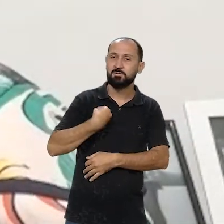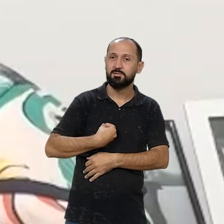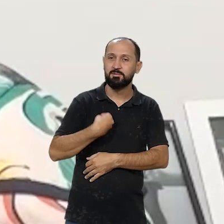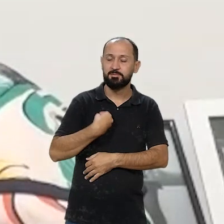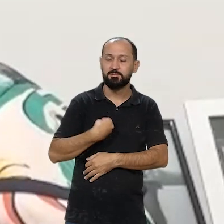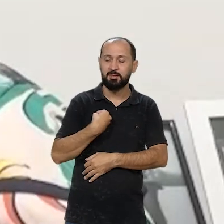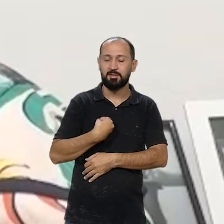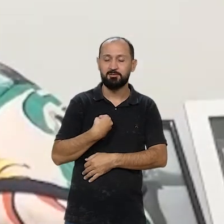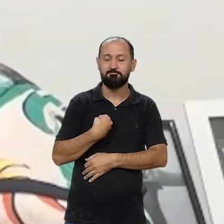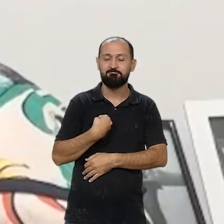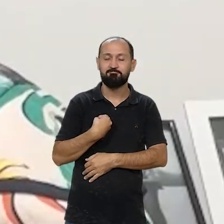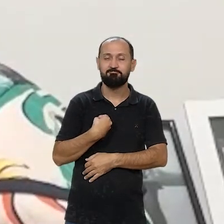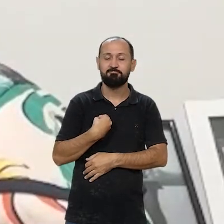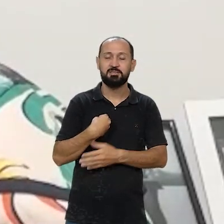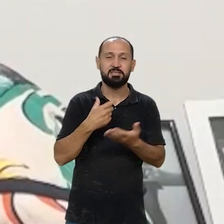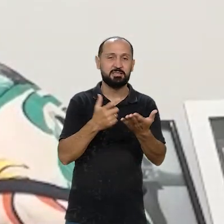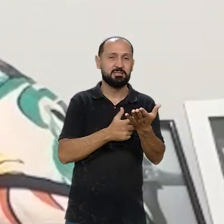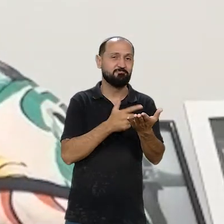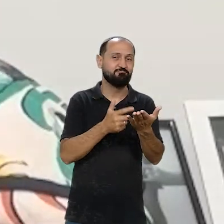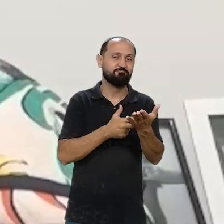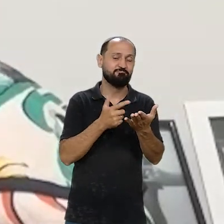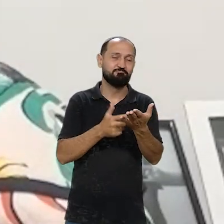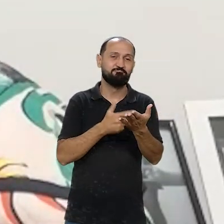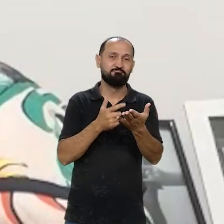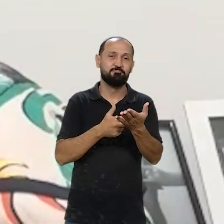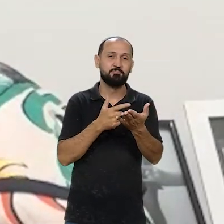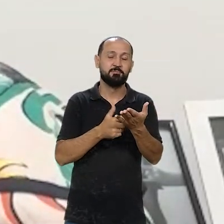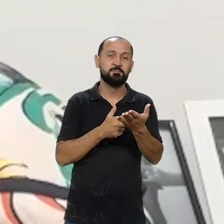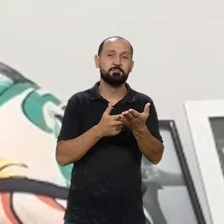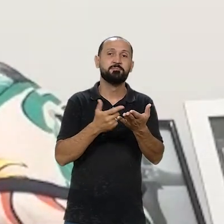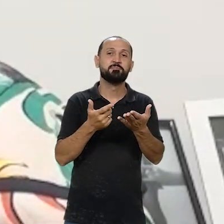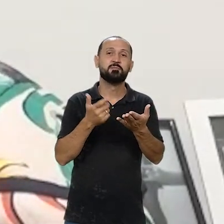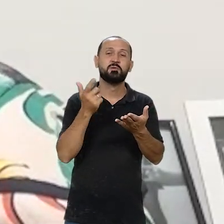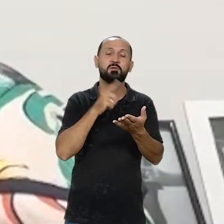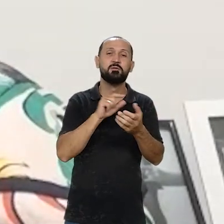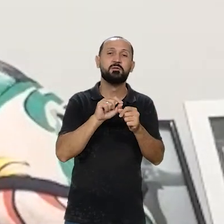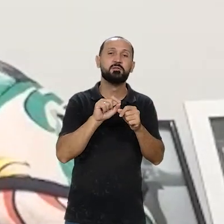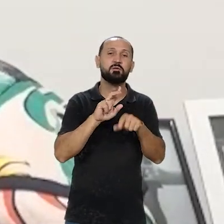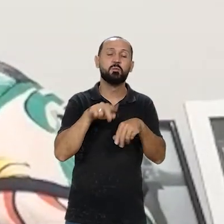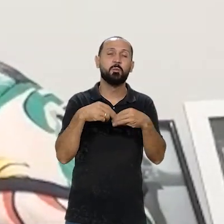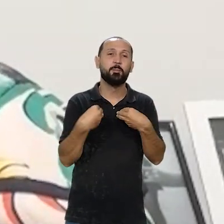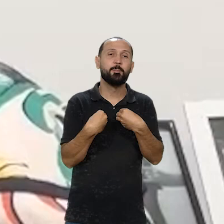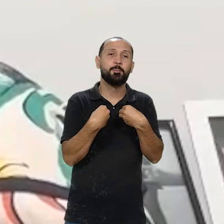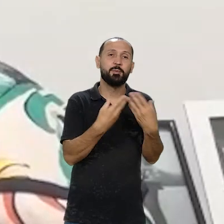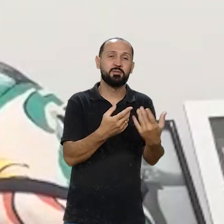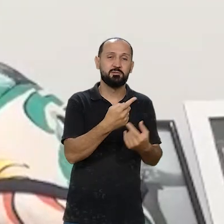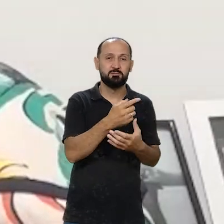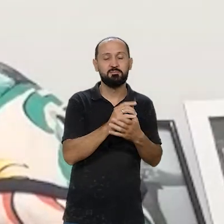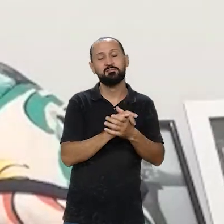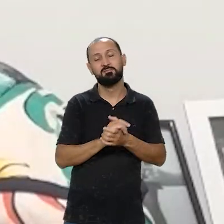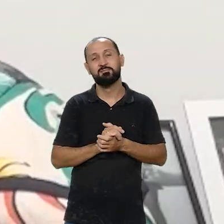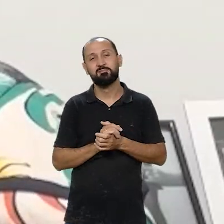fizeram parte desse livro para que o pai pudesse dar